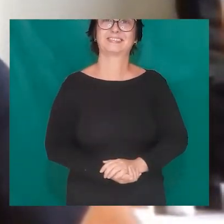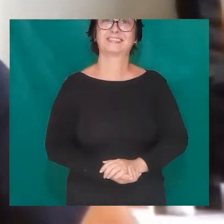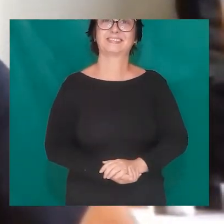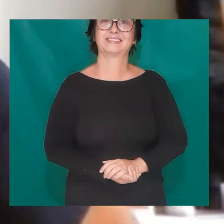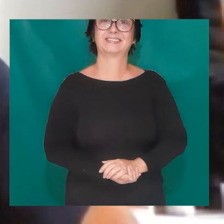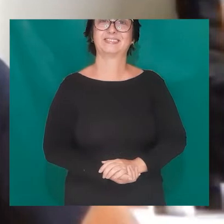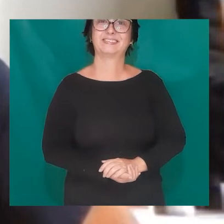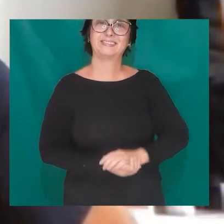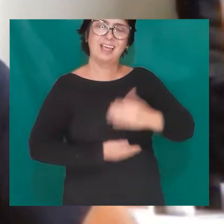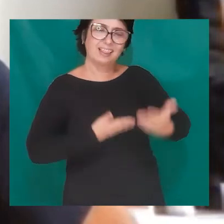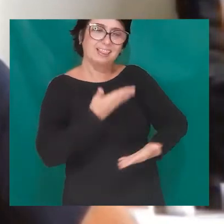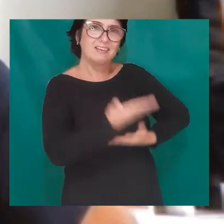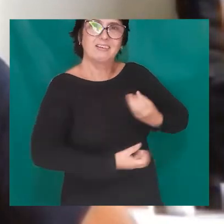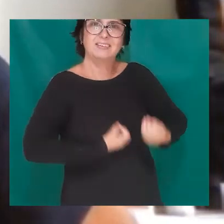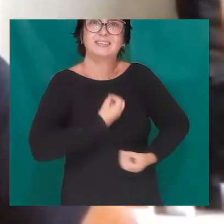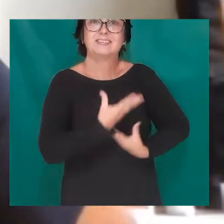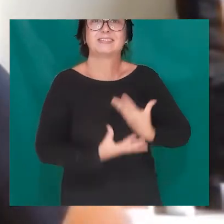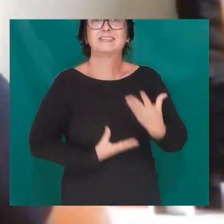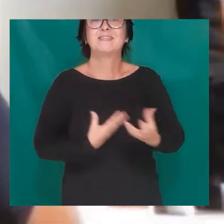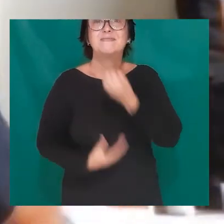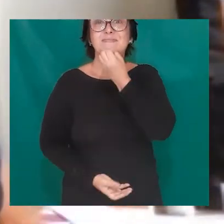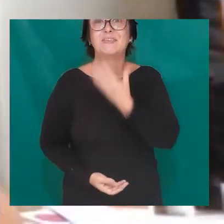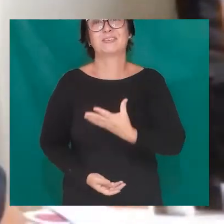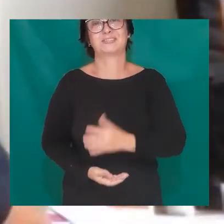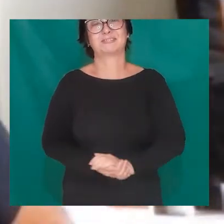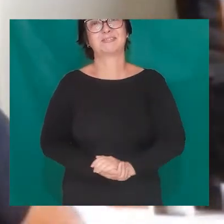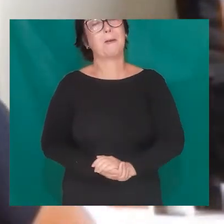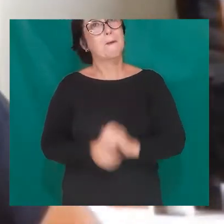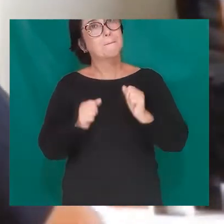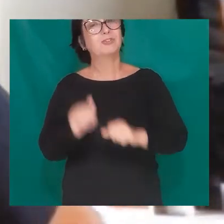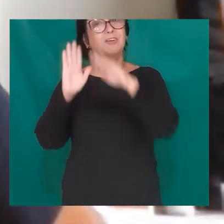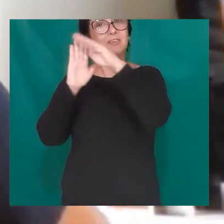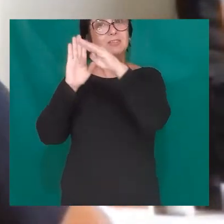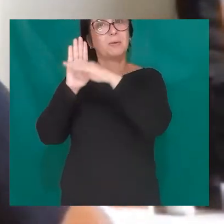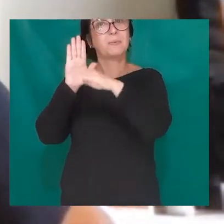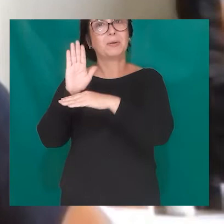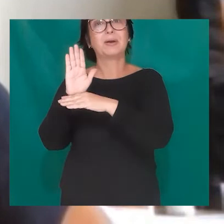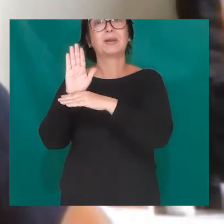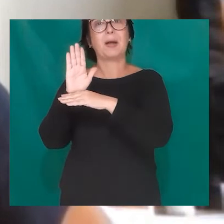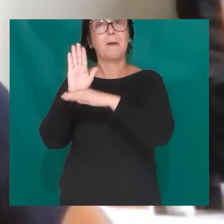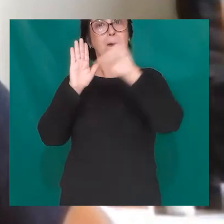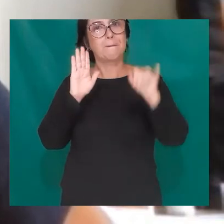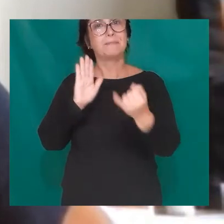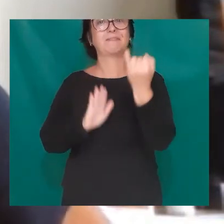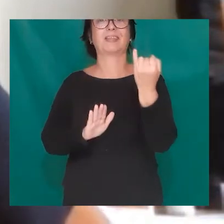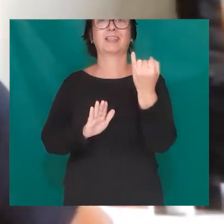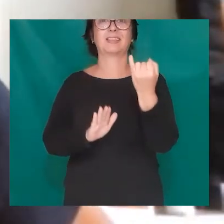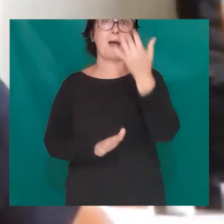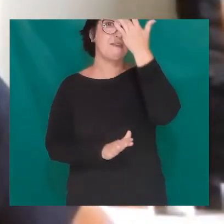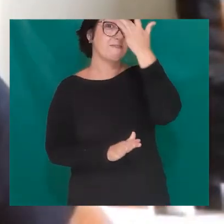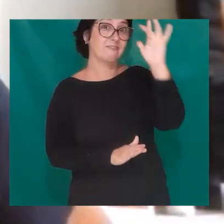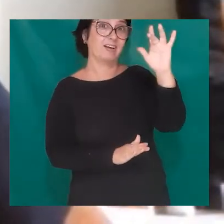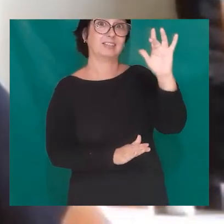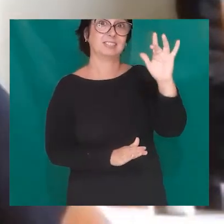Ela transmite coisas muito boas, entendeu? Eu acho que deveria ser feito um programa que poderia ser uma coisa é fácil